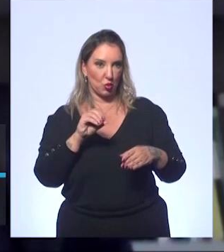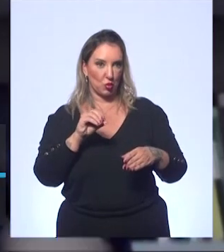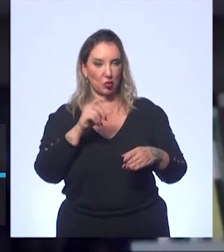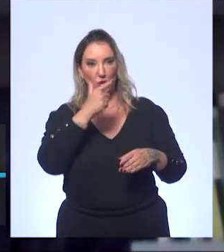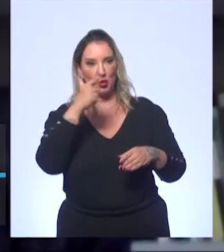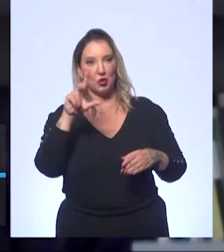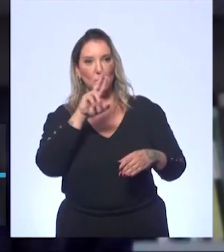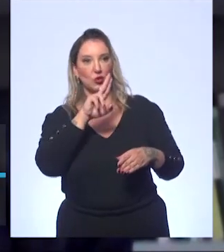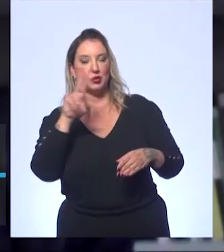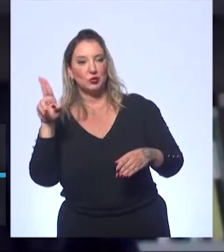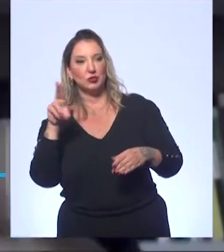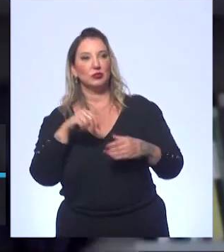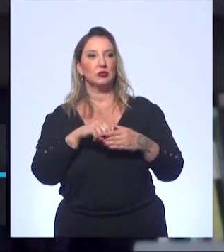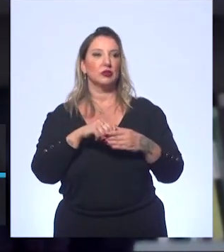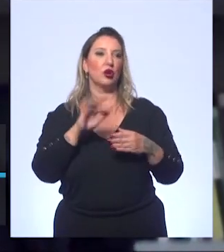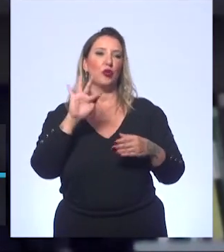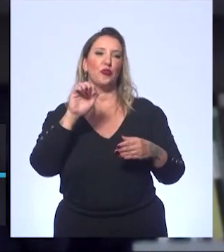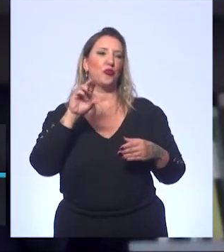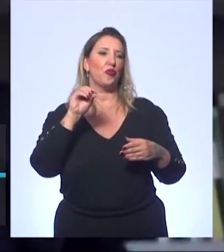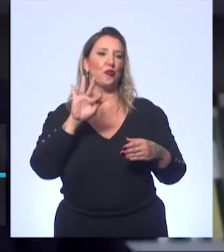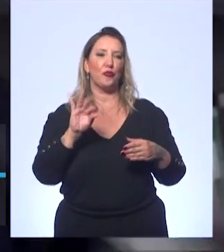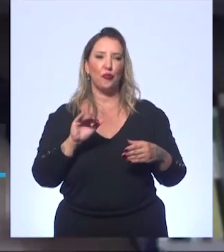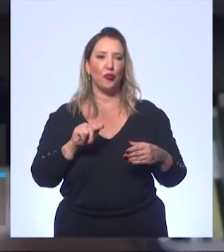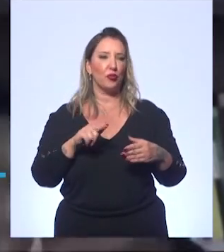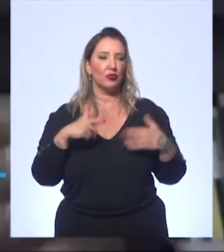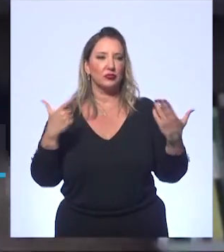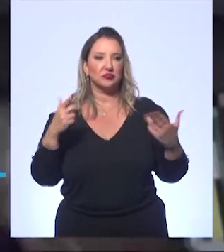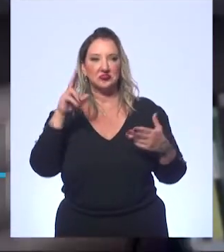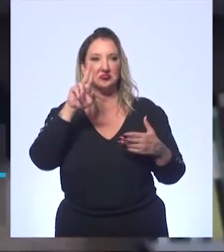outro nome, é fufu. A maioria,